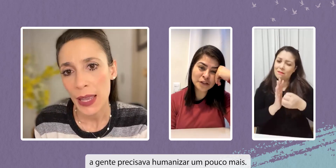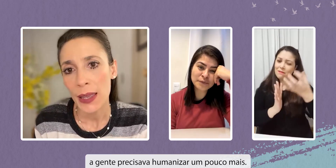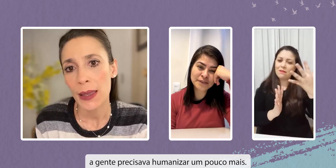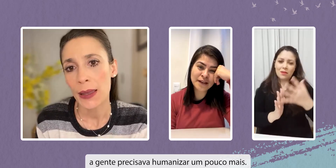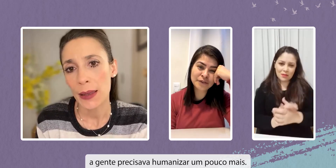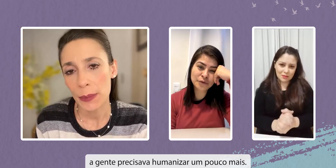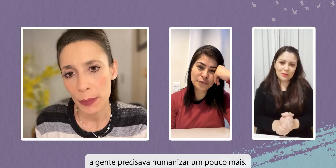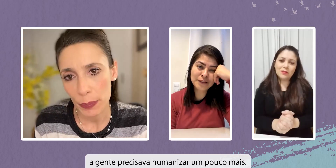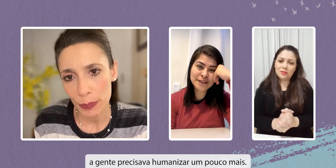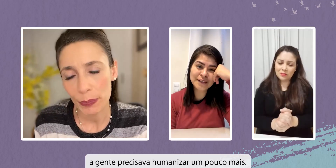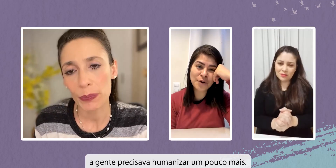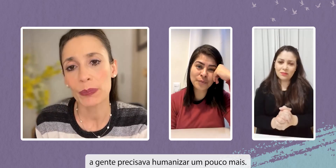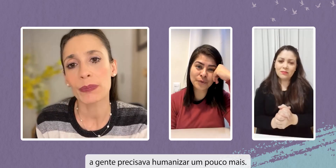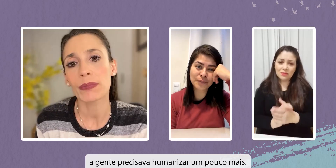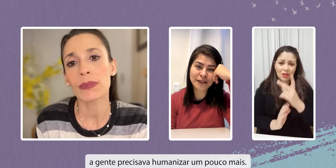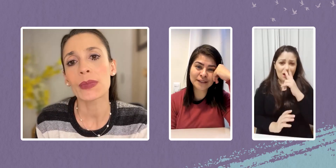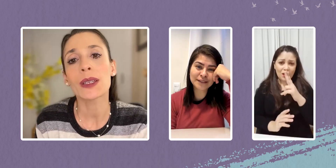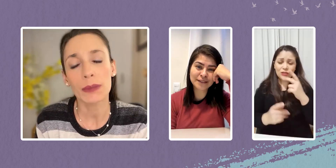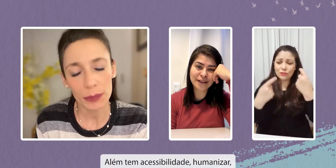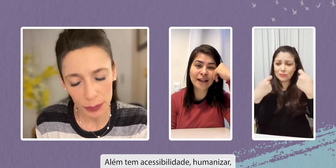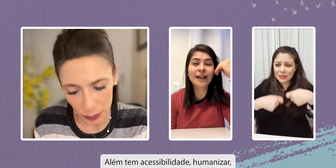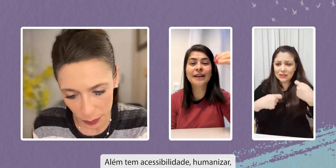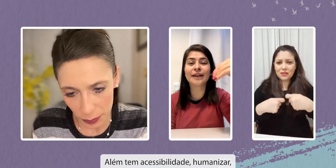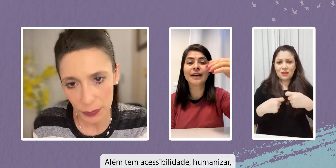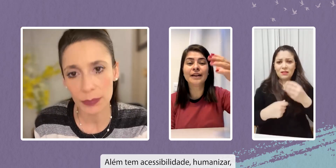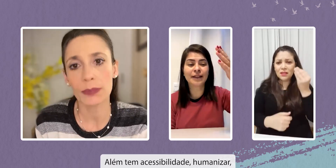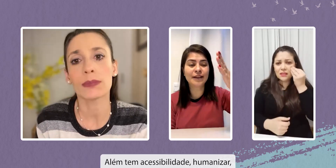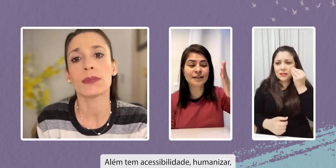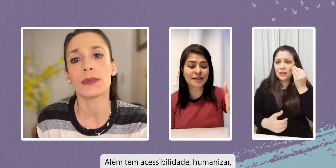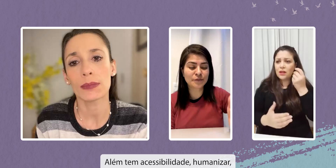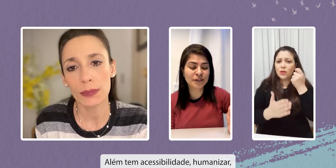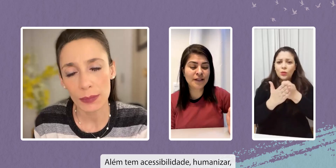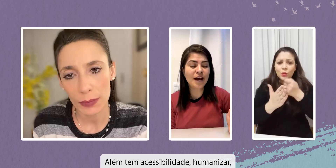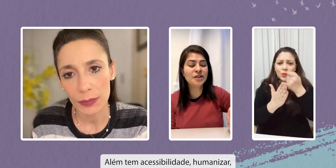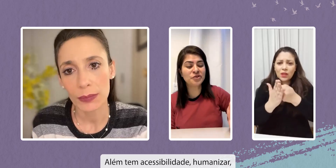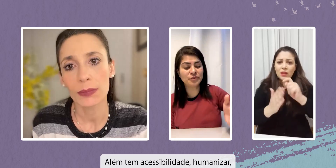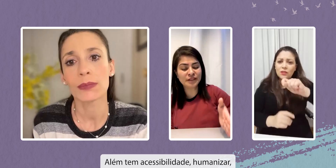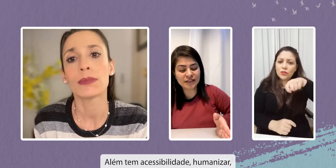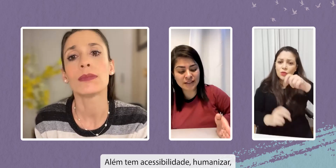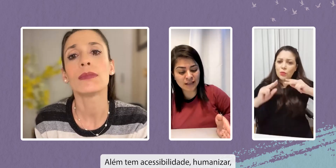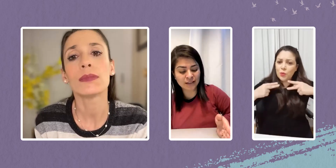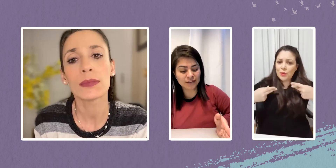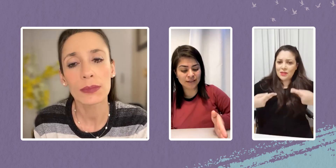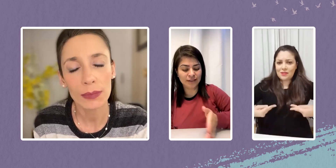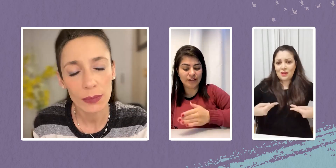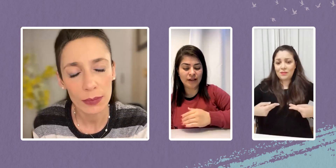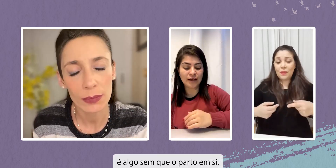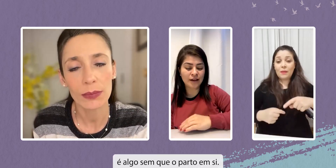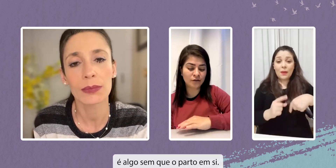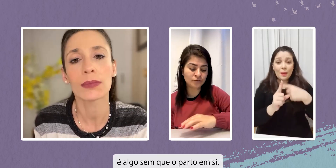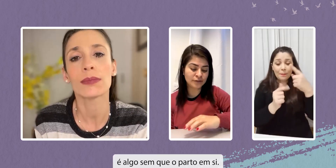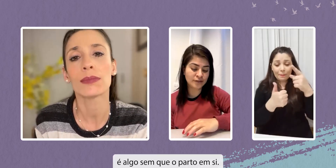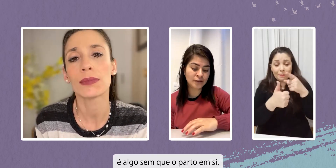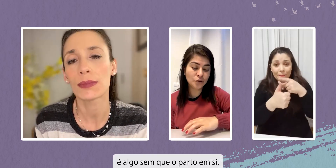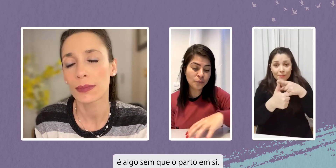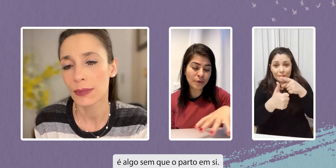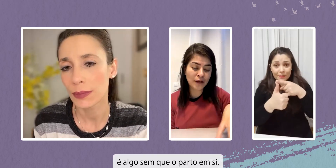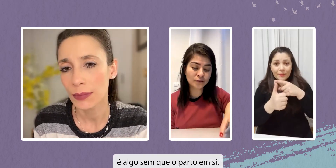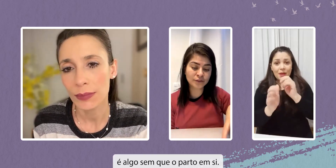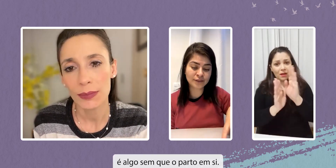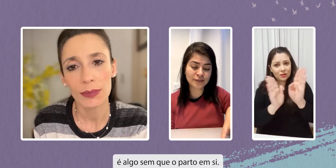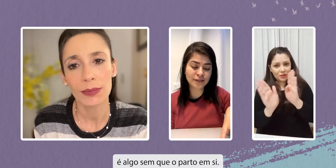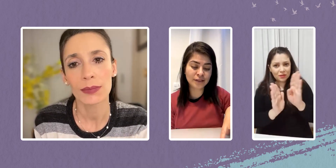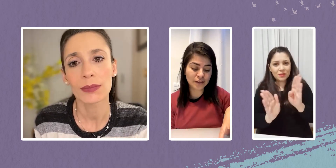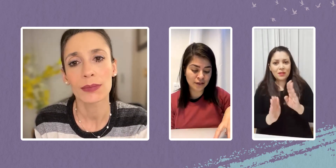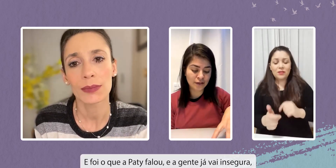A gente precisava humanizar um pouco mais, né? Além, ter acessibilidade, humanizar, é algo assim que o